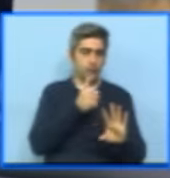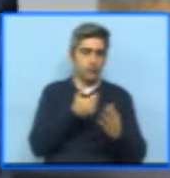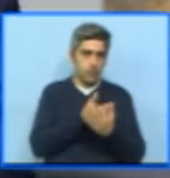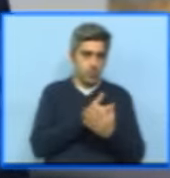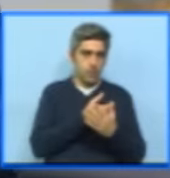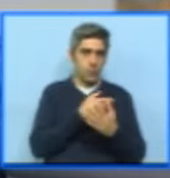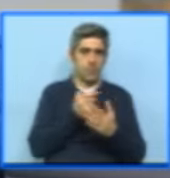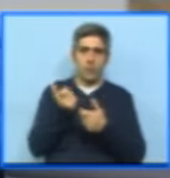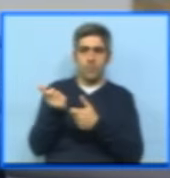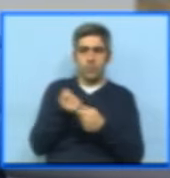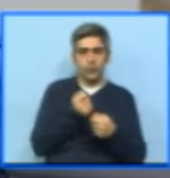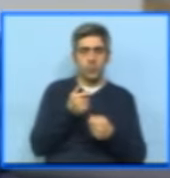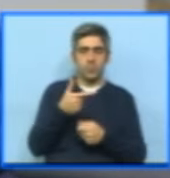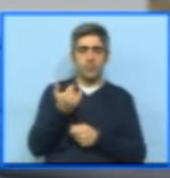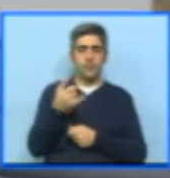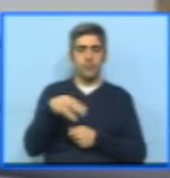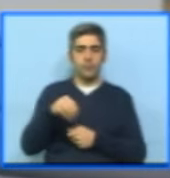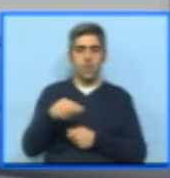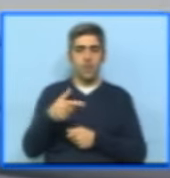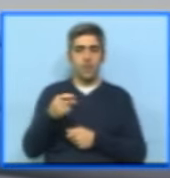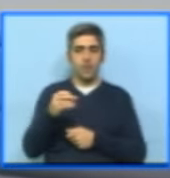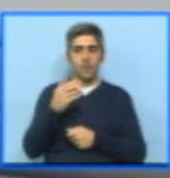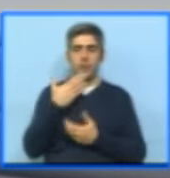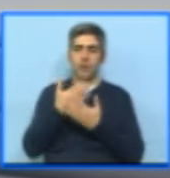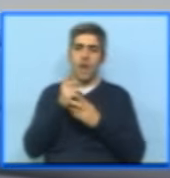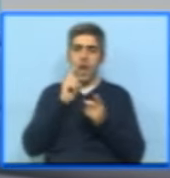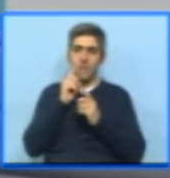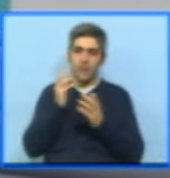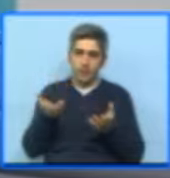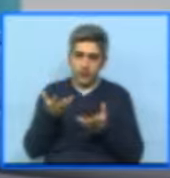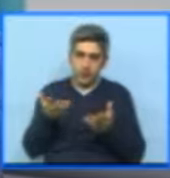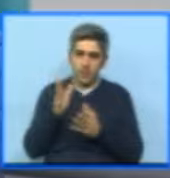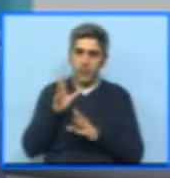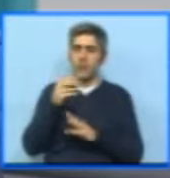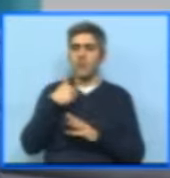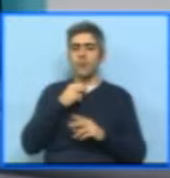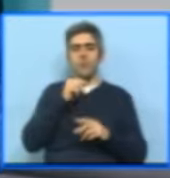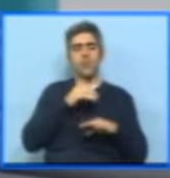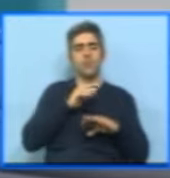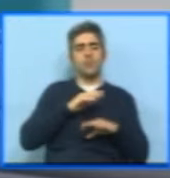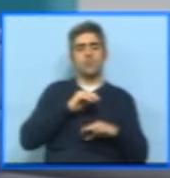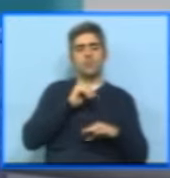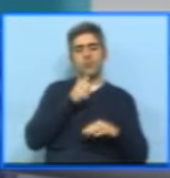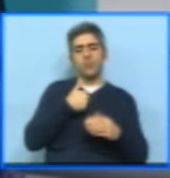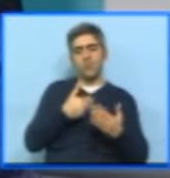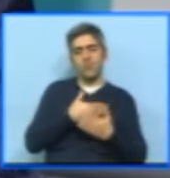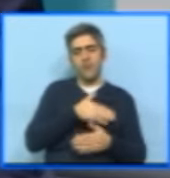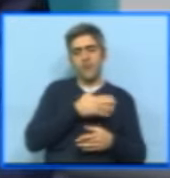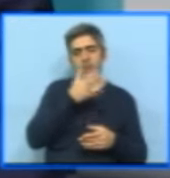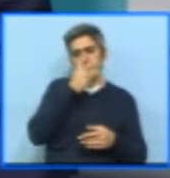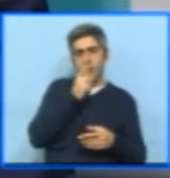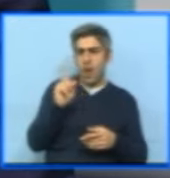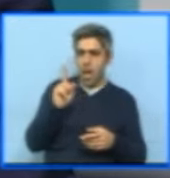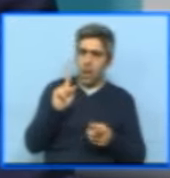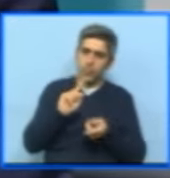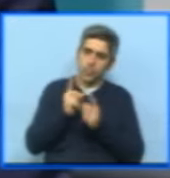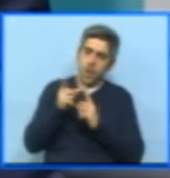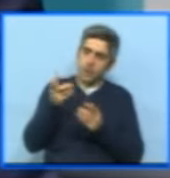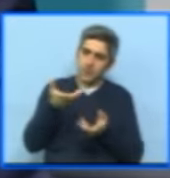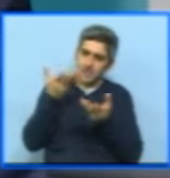e puxa pelo Timóteo. E anima-o, não diz, olha que eu estou a morrer, anima-o para que ele